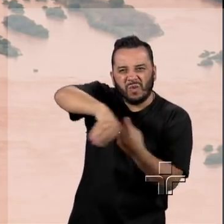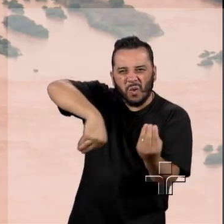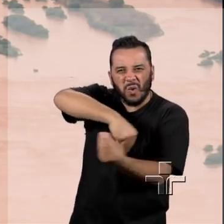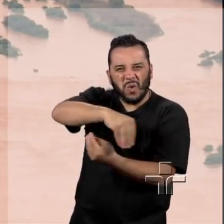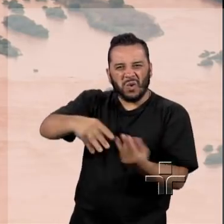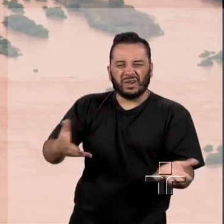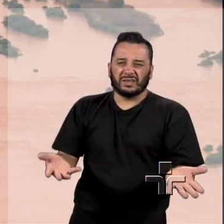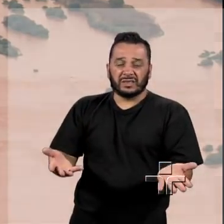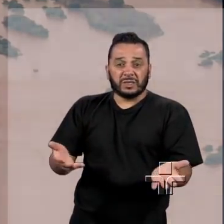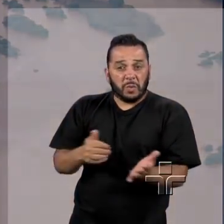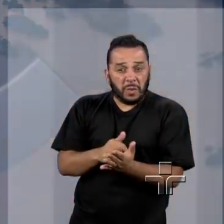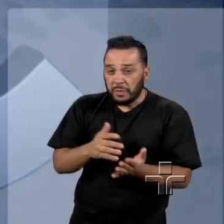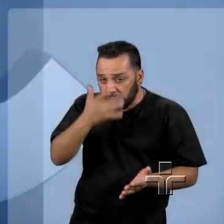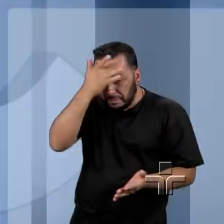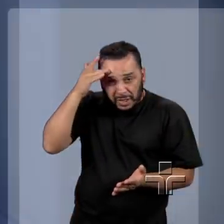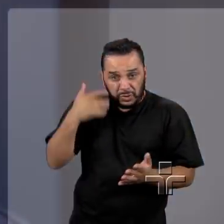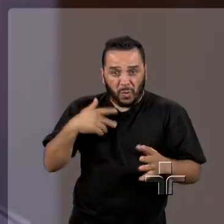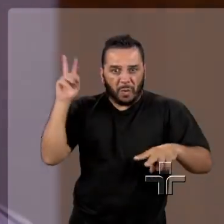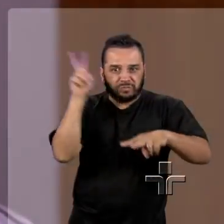foi punido até agora.